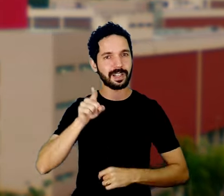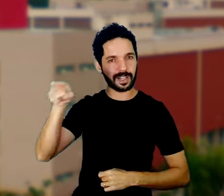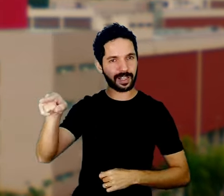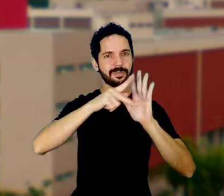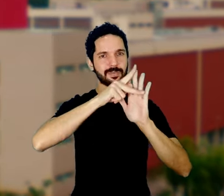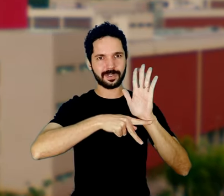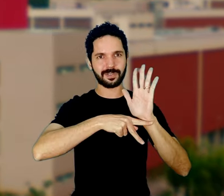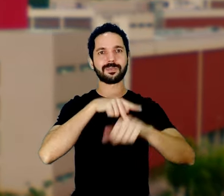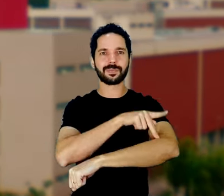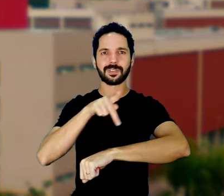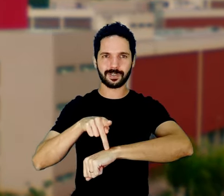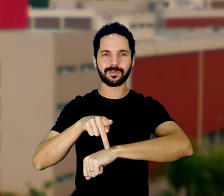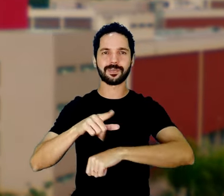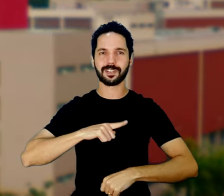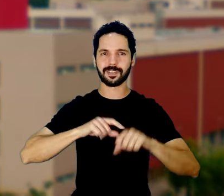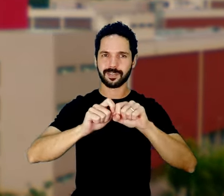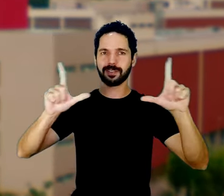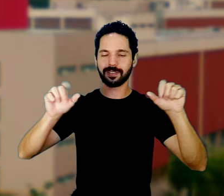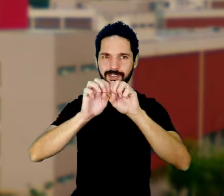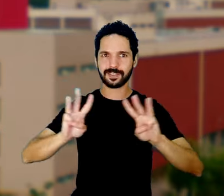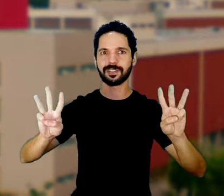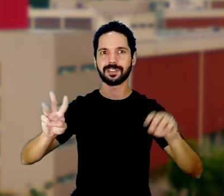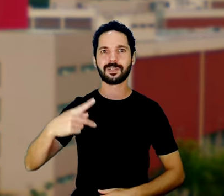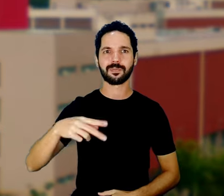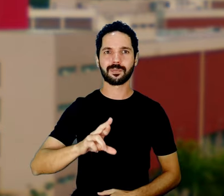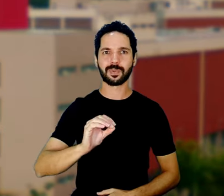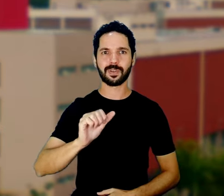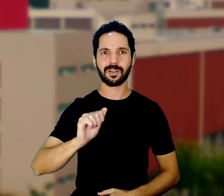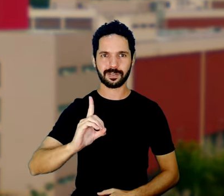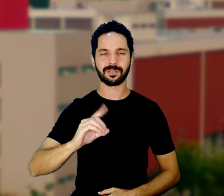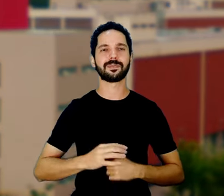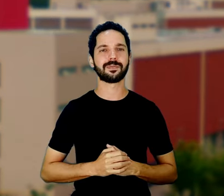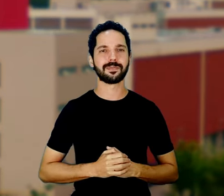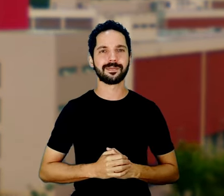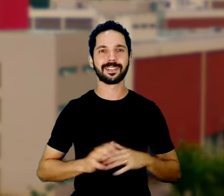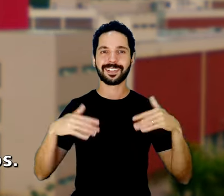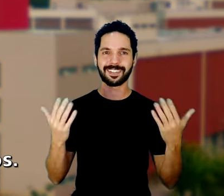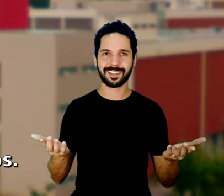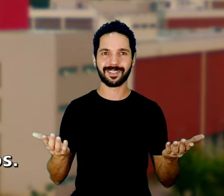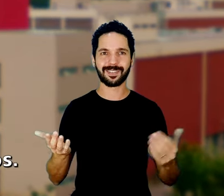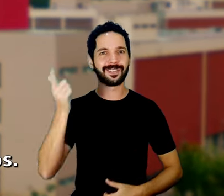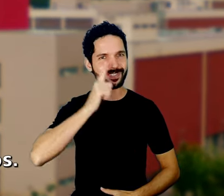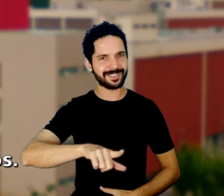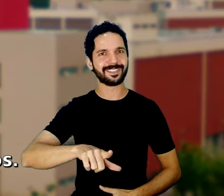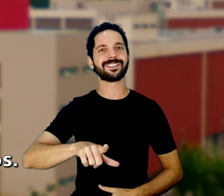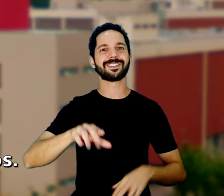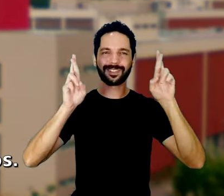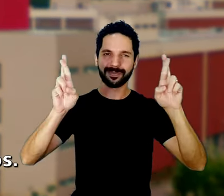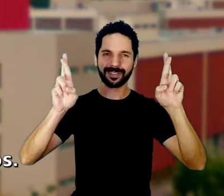no nosso projeto pedagógico que está disponível na página da Pró-Reitoria de Graduação, a Prograde. Então,